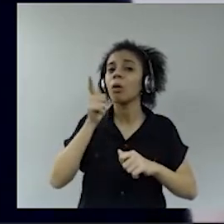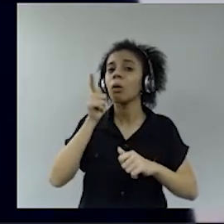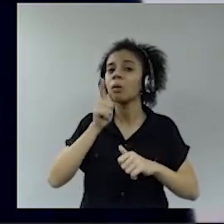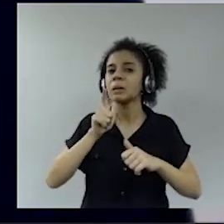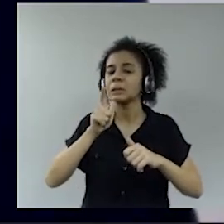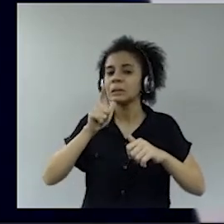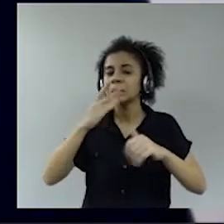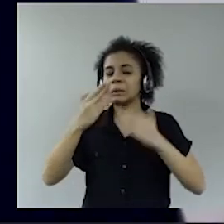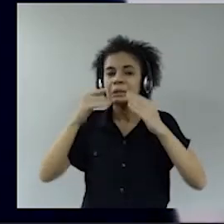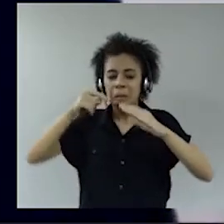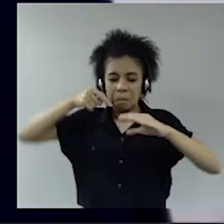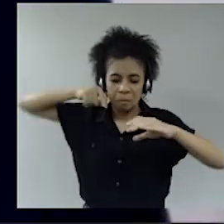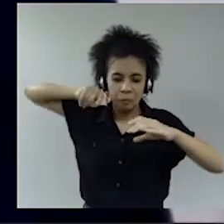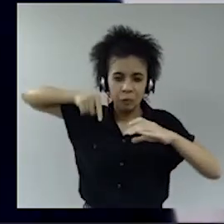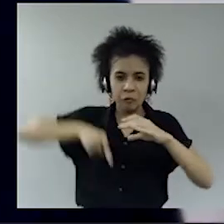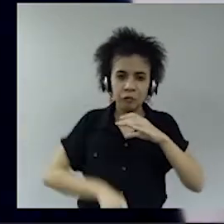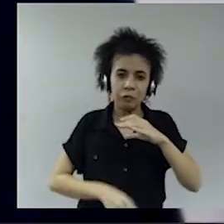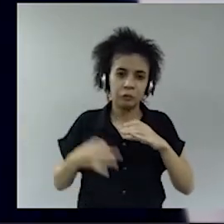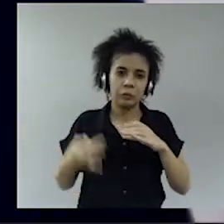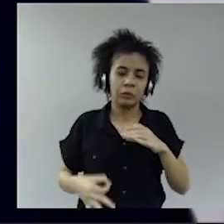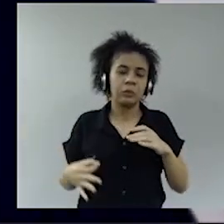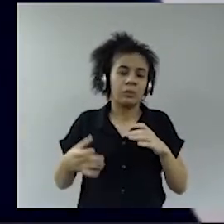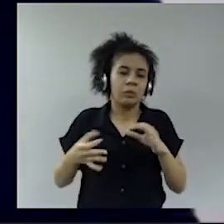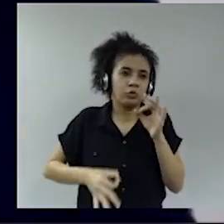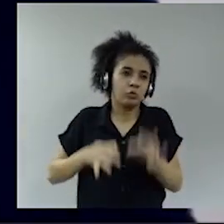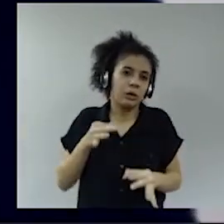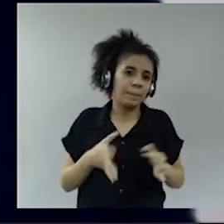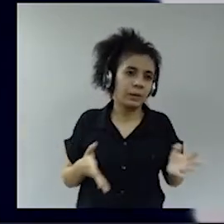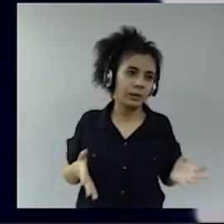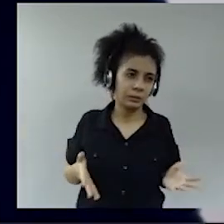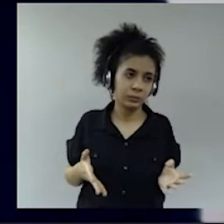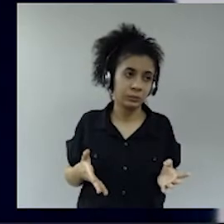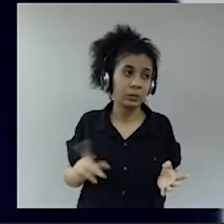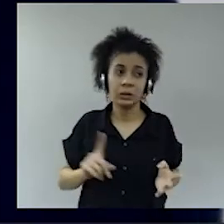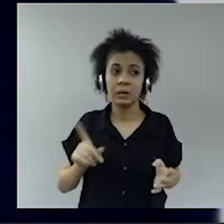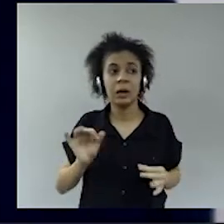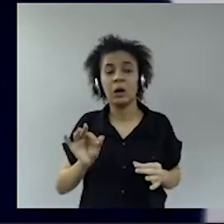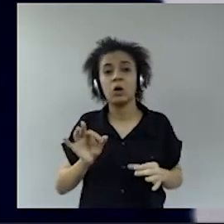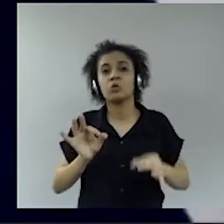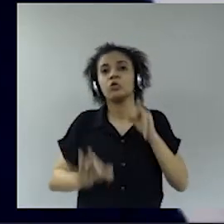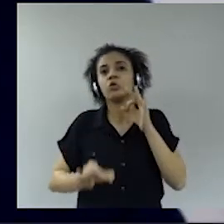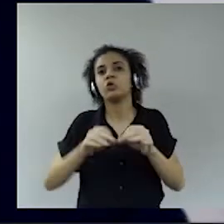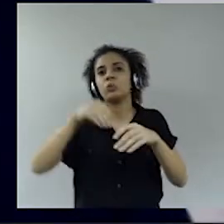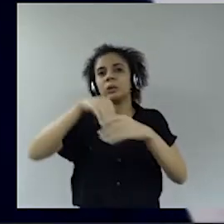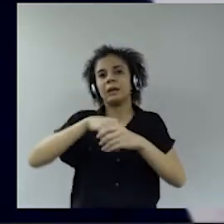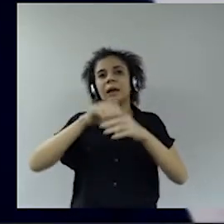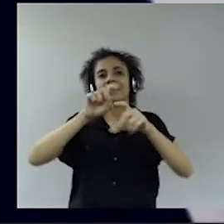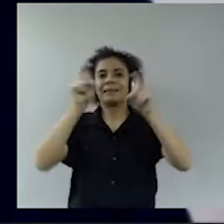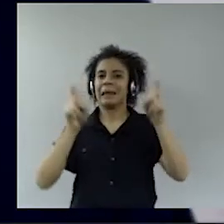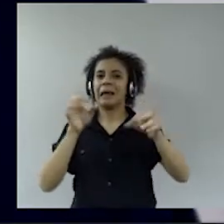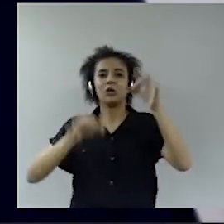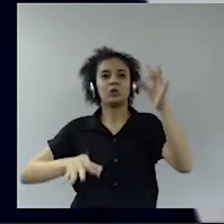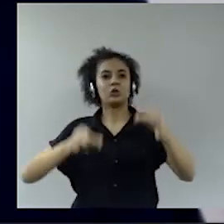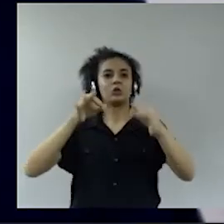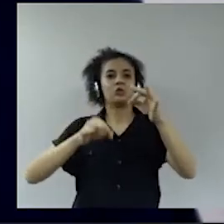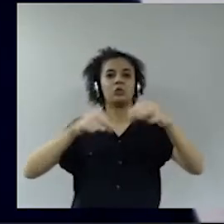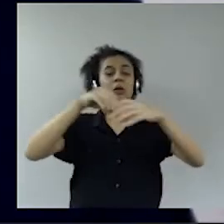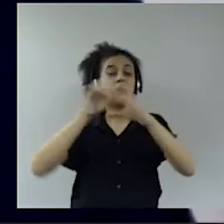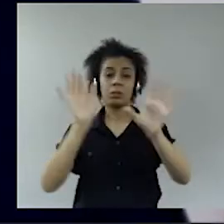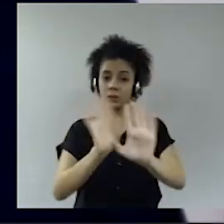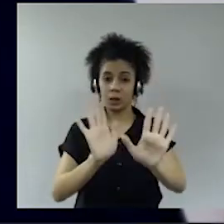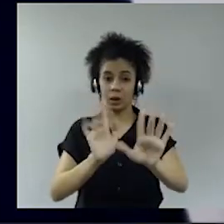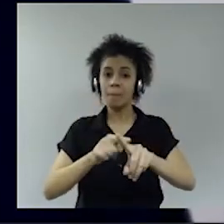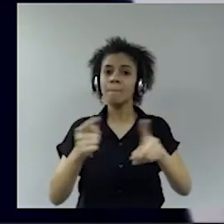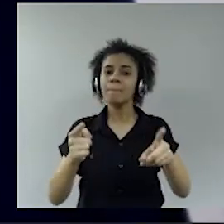espinha dorsal do julgamento. Não se trata de júri virtual, mas com auxílio